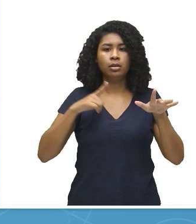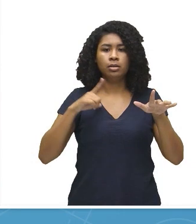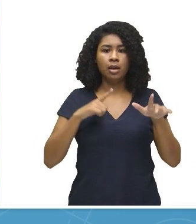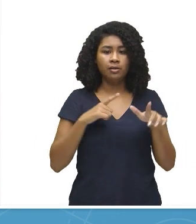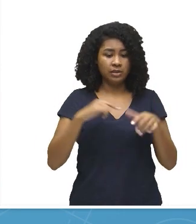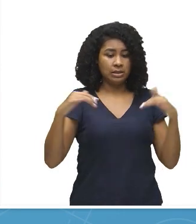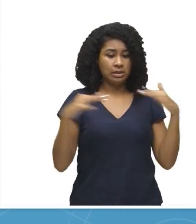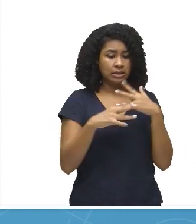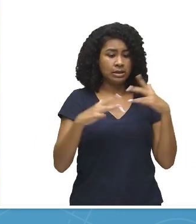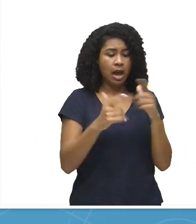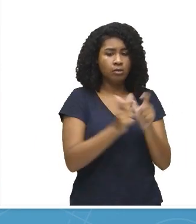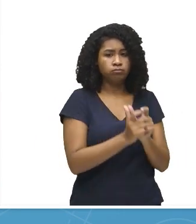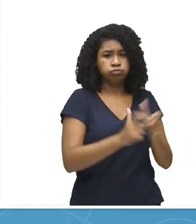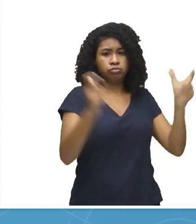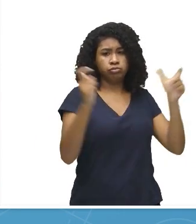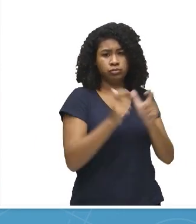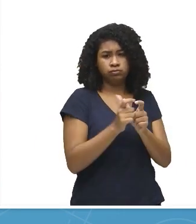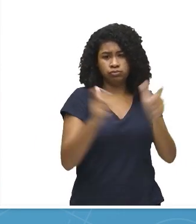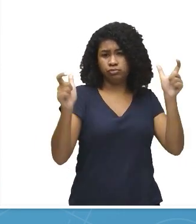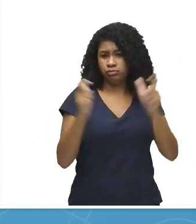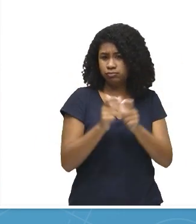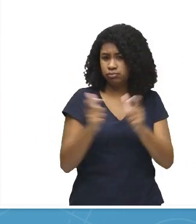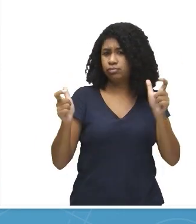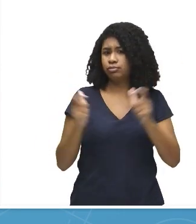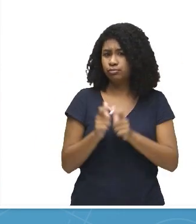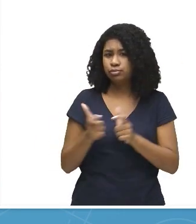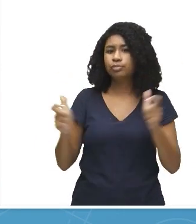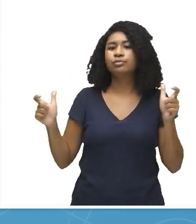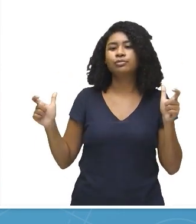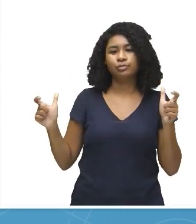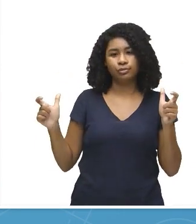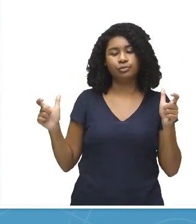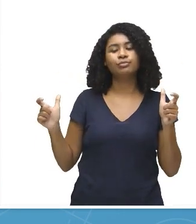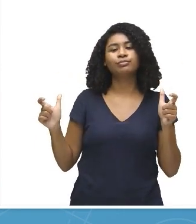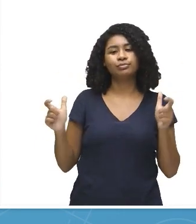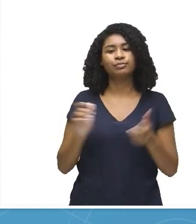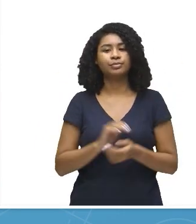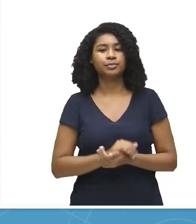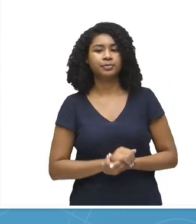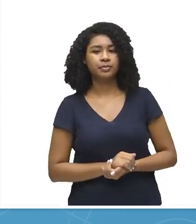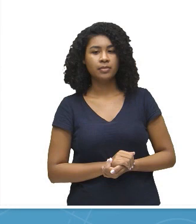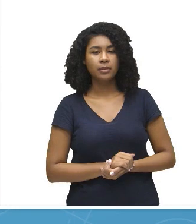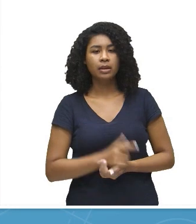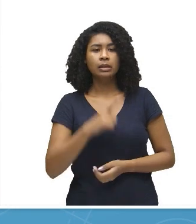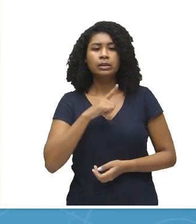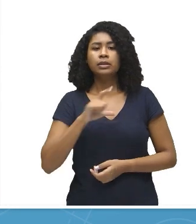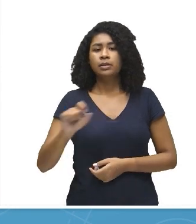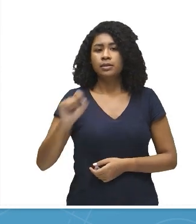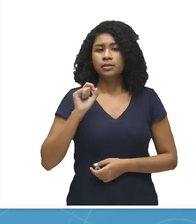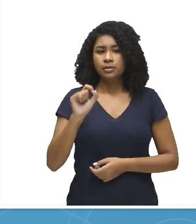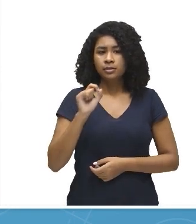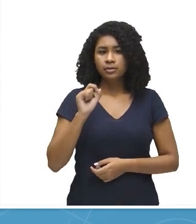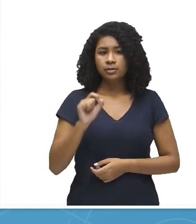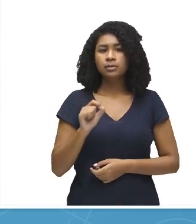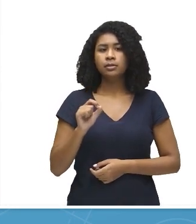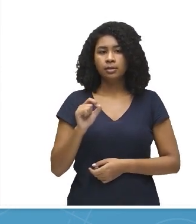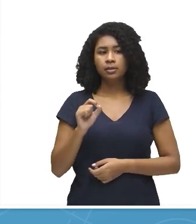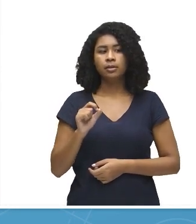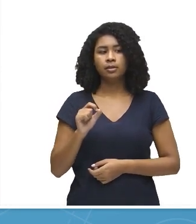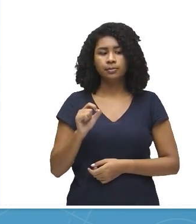Que é o crescimento do meio urbano com relação ao meio rural. Aí nós temos os incentivos